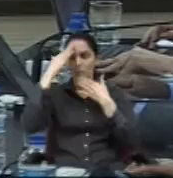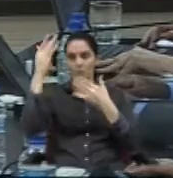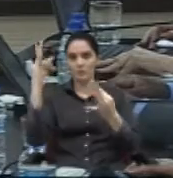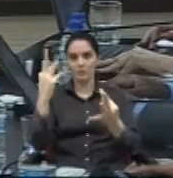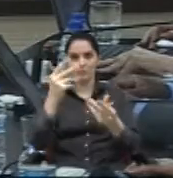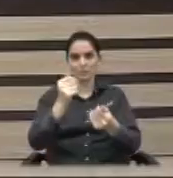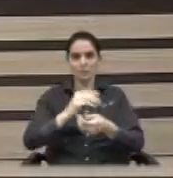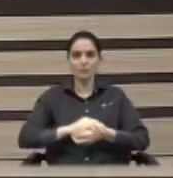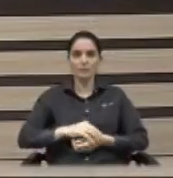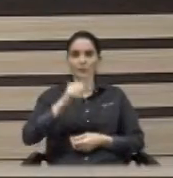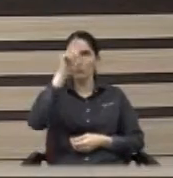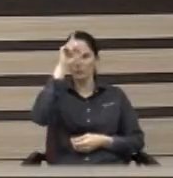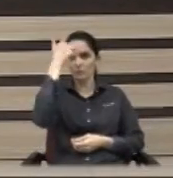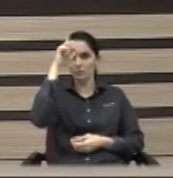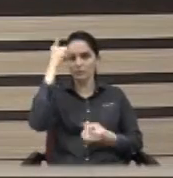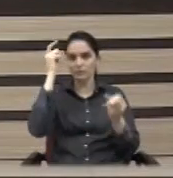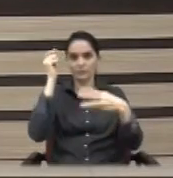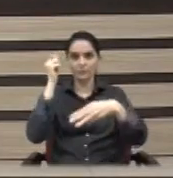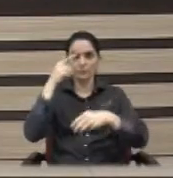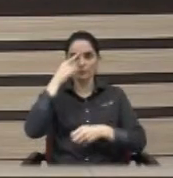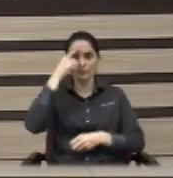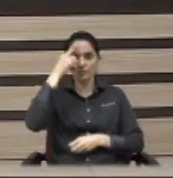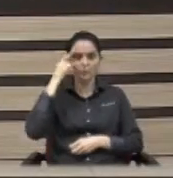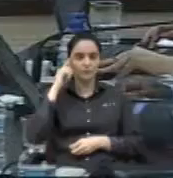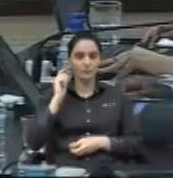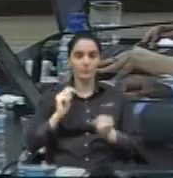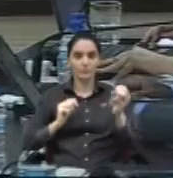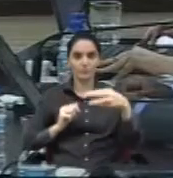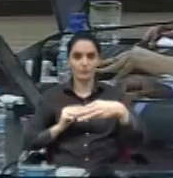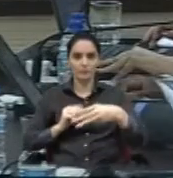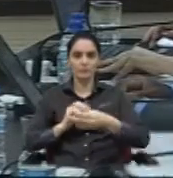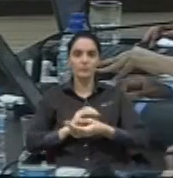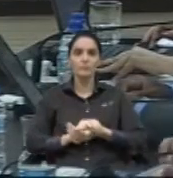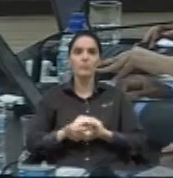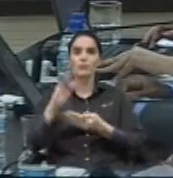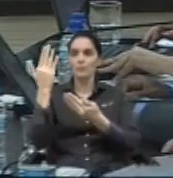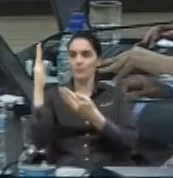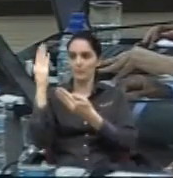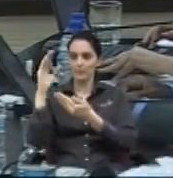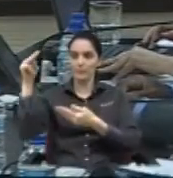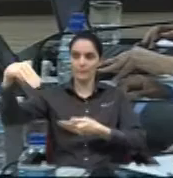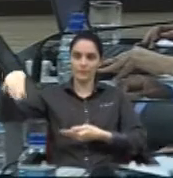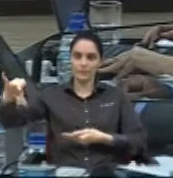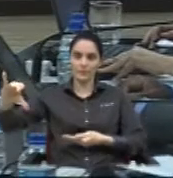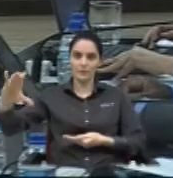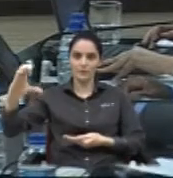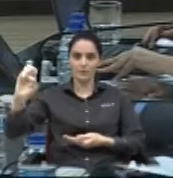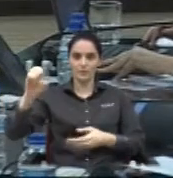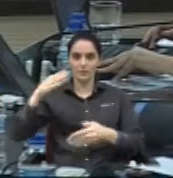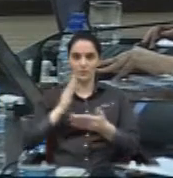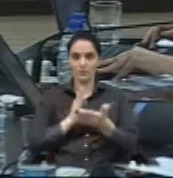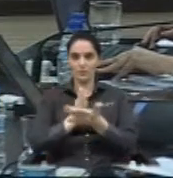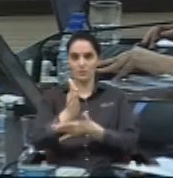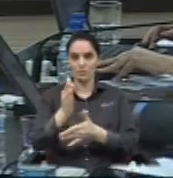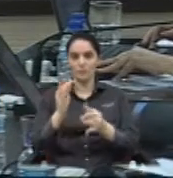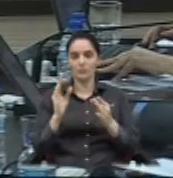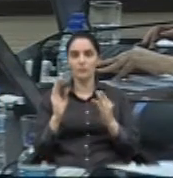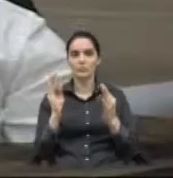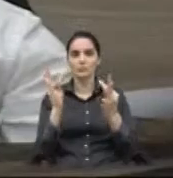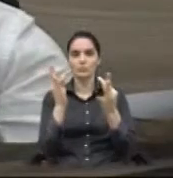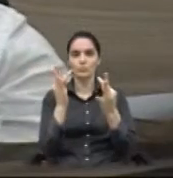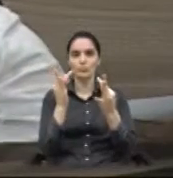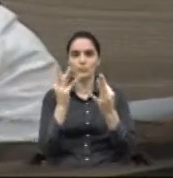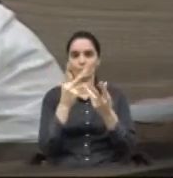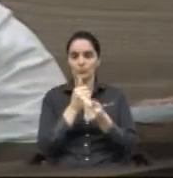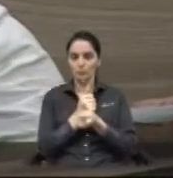todos. Sidney Pascotto, sim. Wilson Nunes Cerqueira. Sim, parabéns nisso. O projeto foi aprovado por